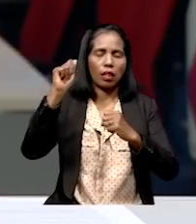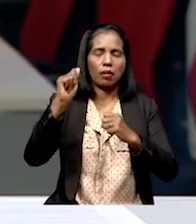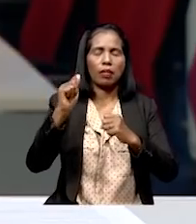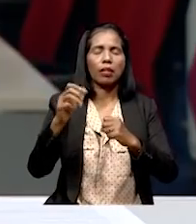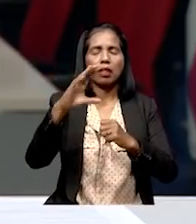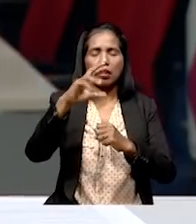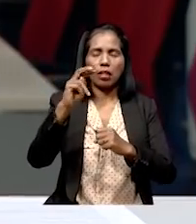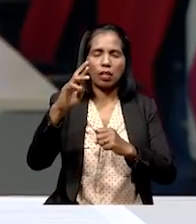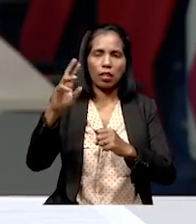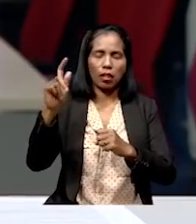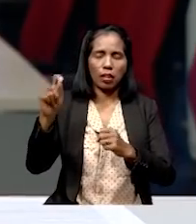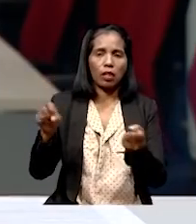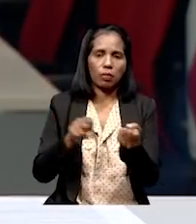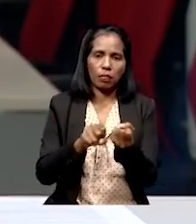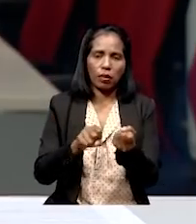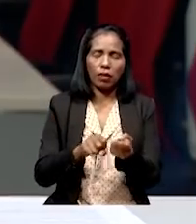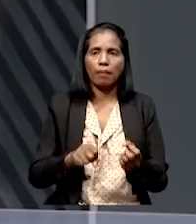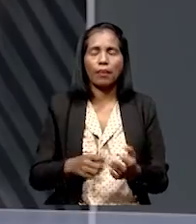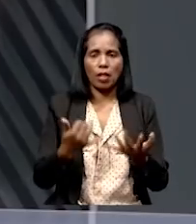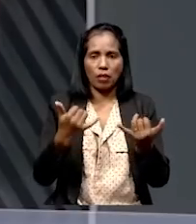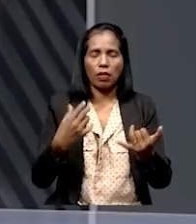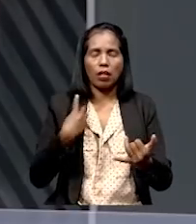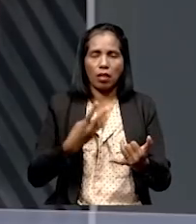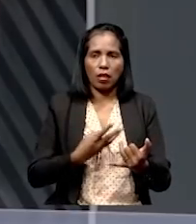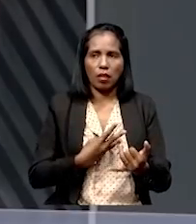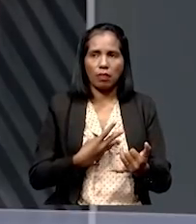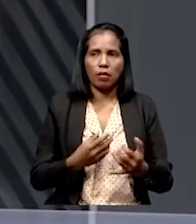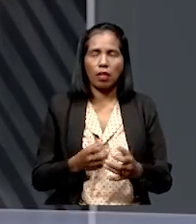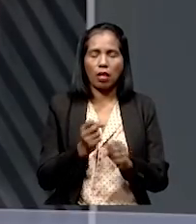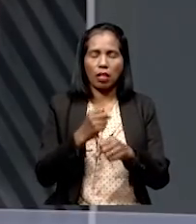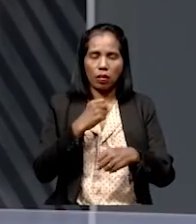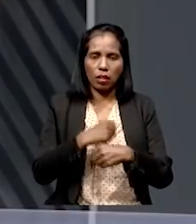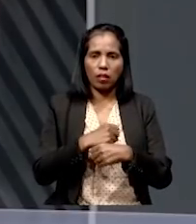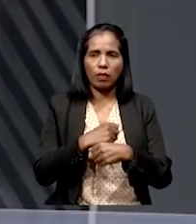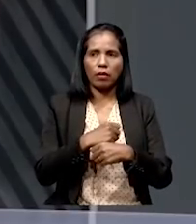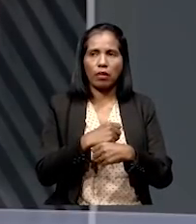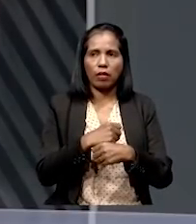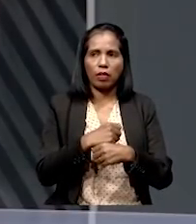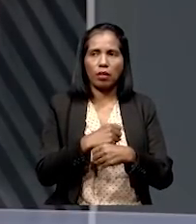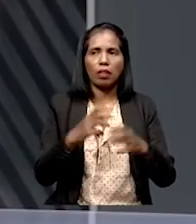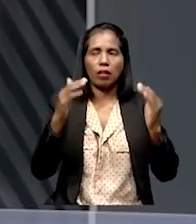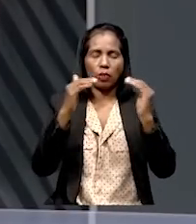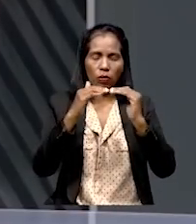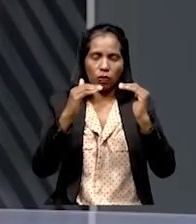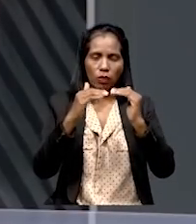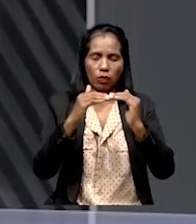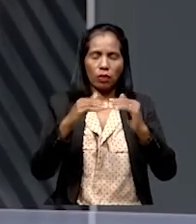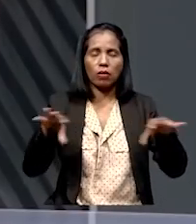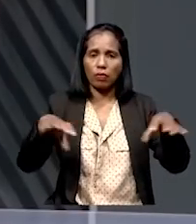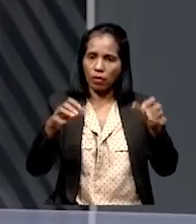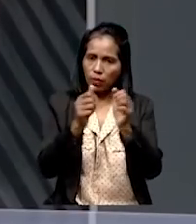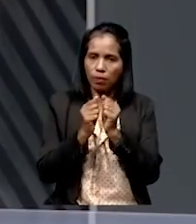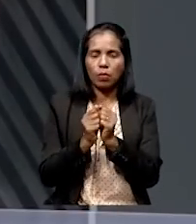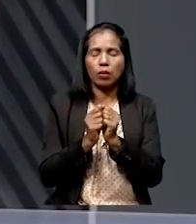NBSNRT apoia? Agora não há reuniões de coordenação com